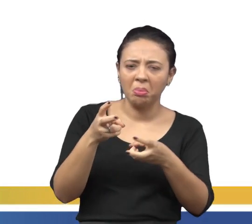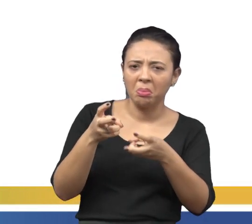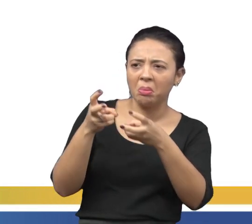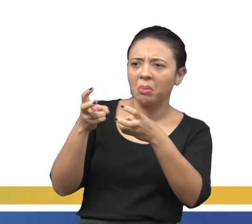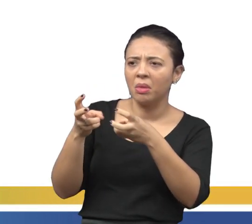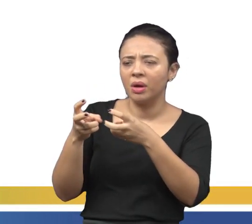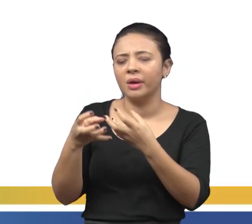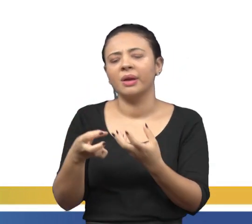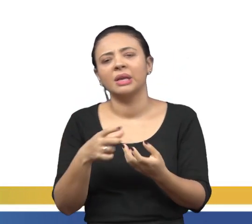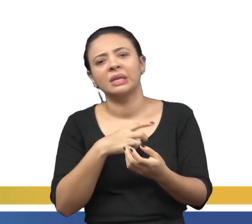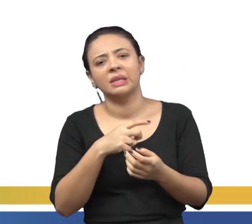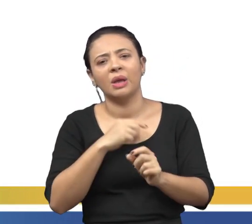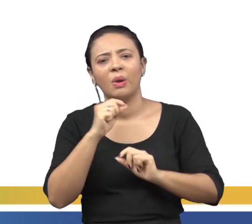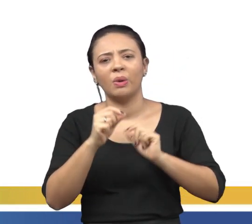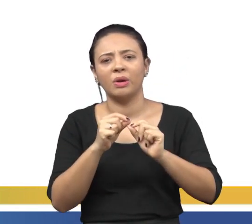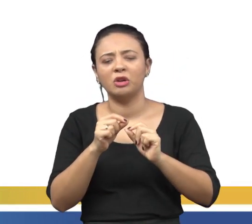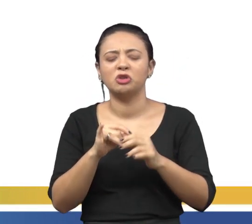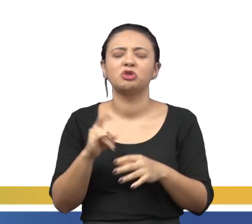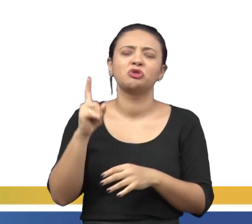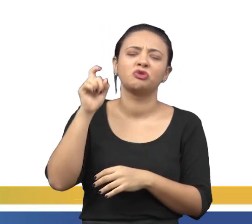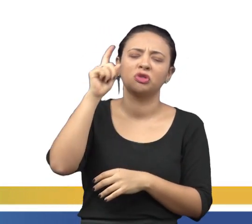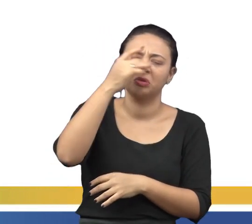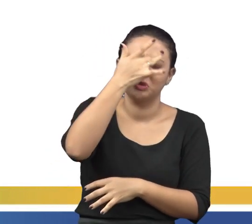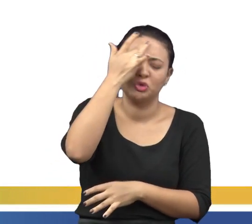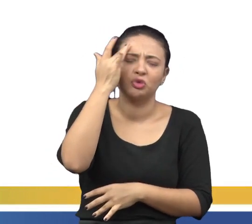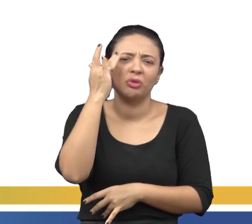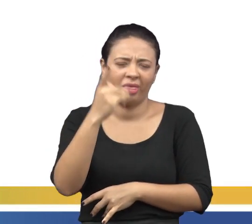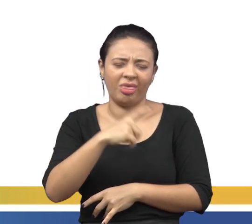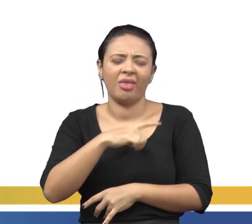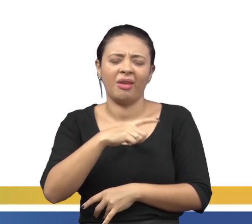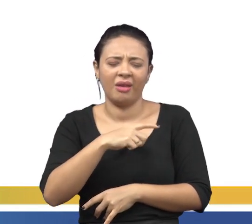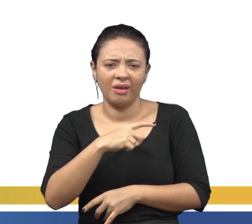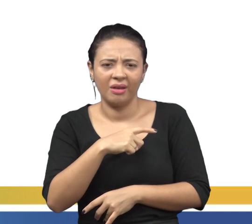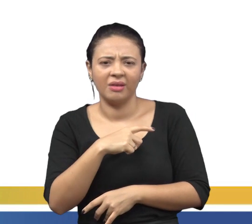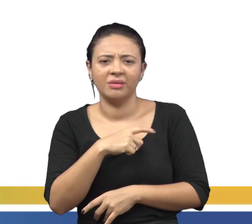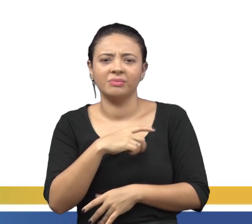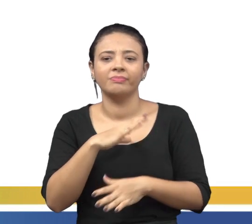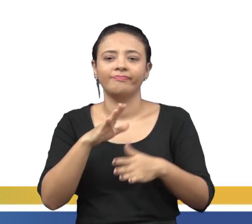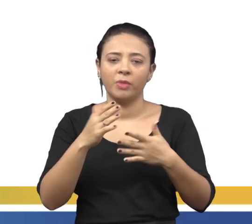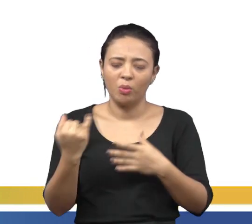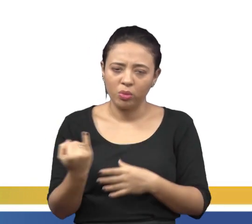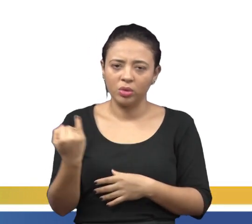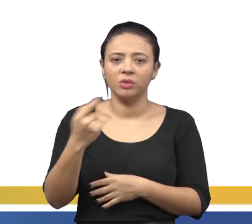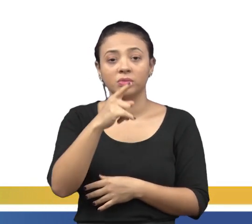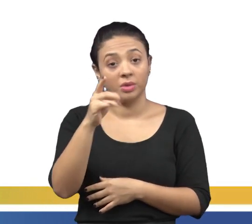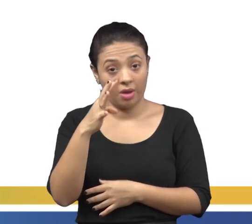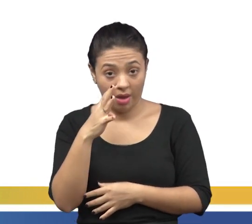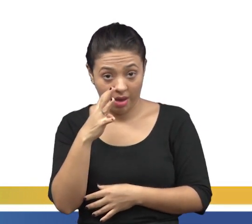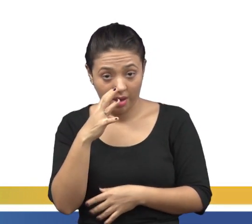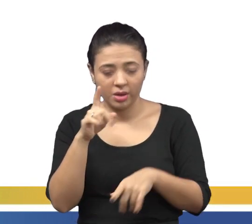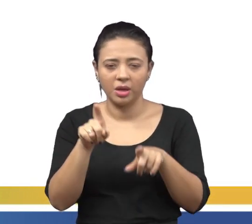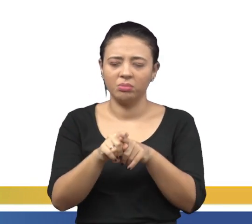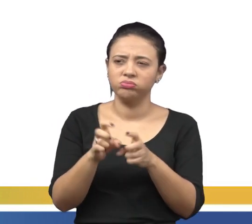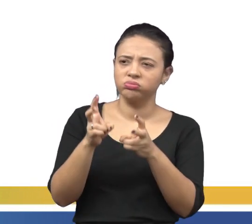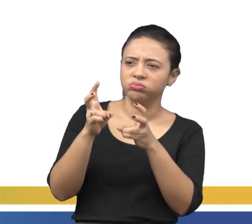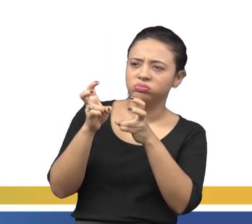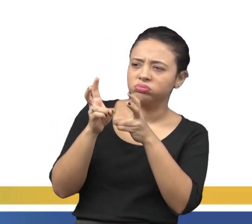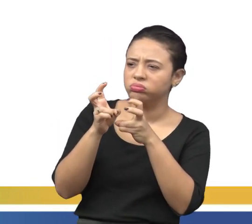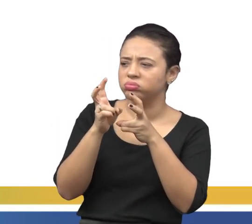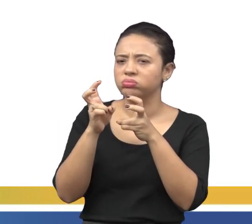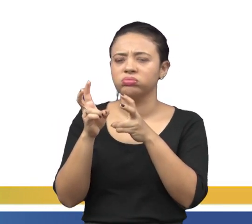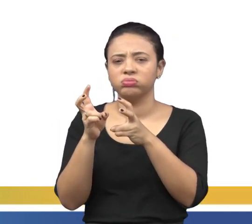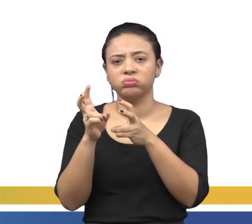a questão da aridez, pessoal, a questão da dificuldade que o povo tem, tá? Então ele é muito importante para que você assista e também analise um pouco